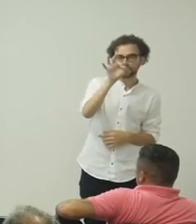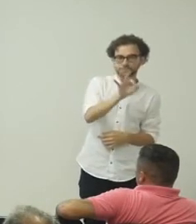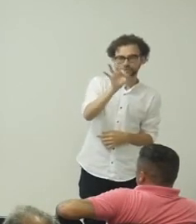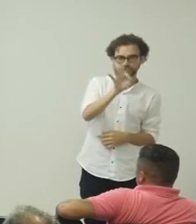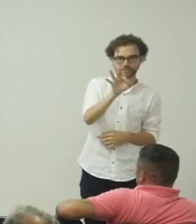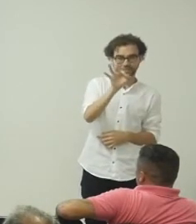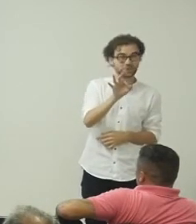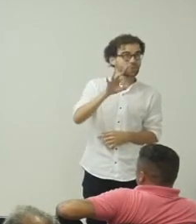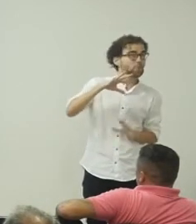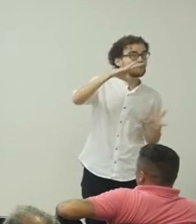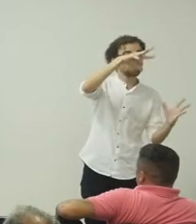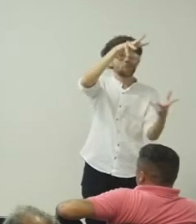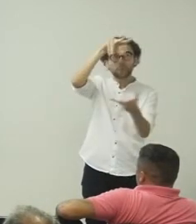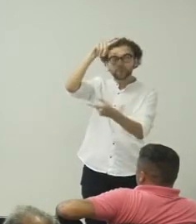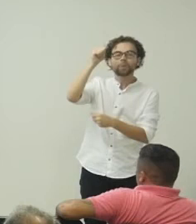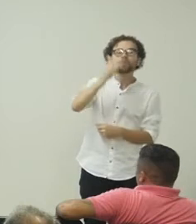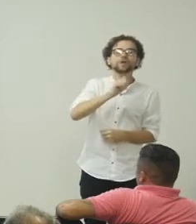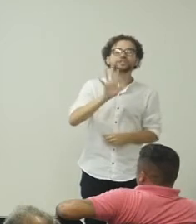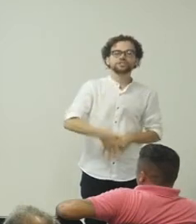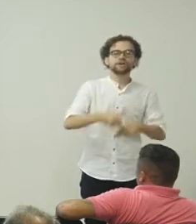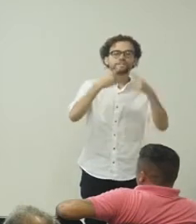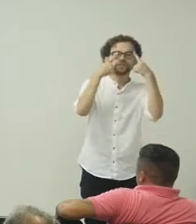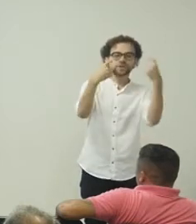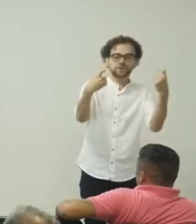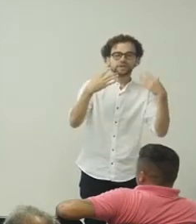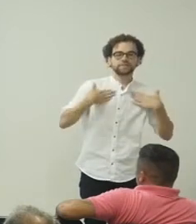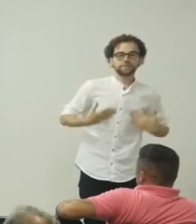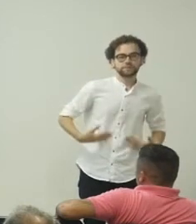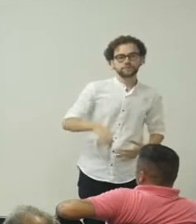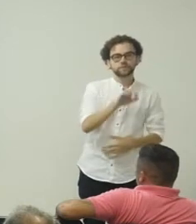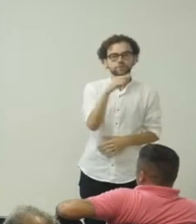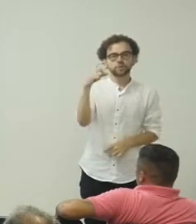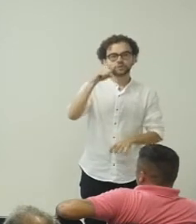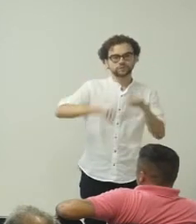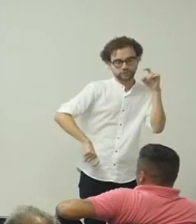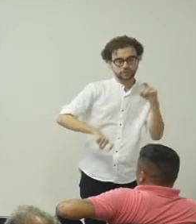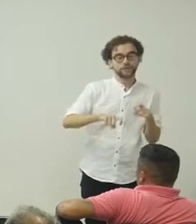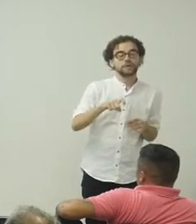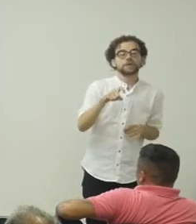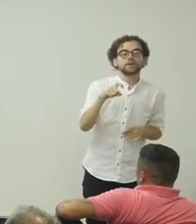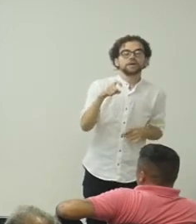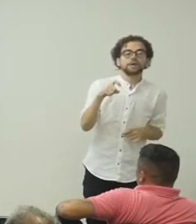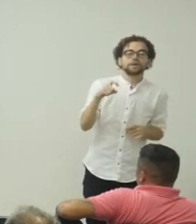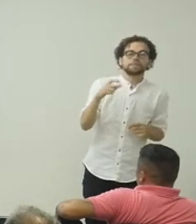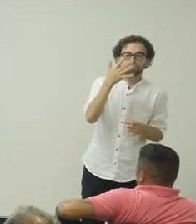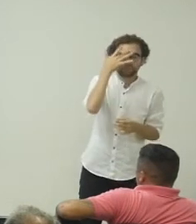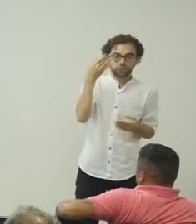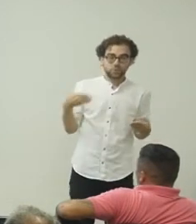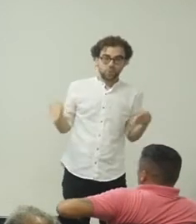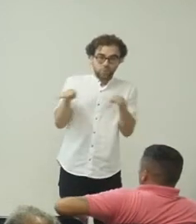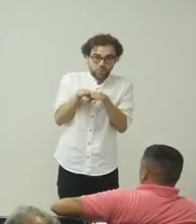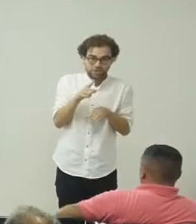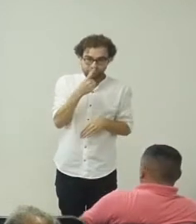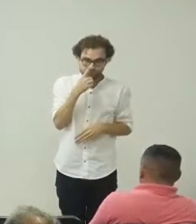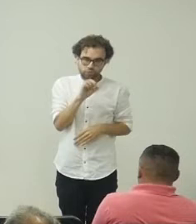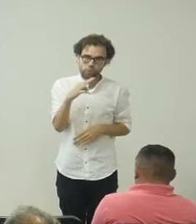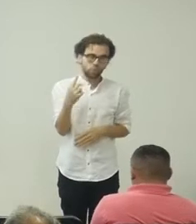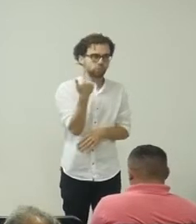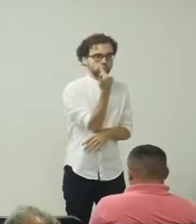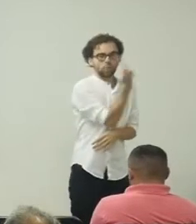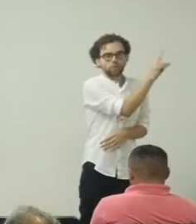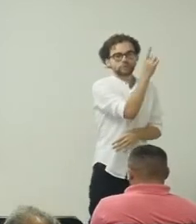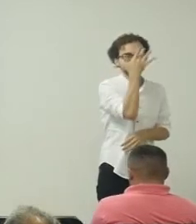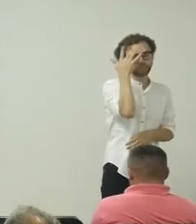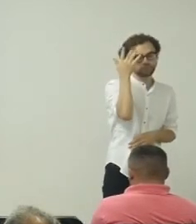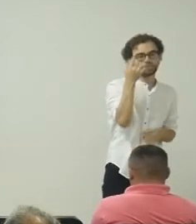já sofreram algum tipo de violência física ou sexual praticada por parceiro íntimo ou violência sexual por um não parceiro em algum momento de suas